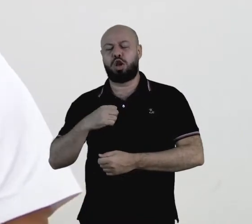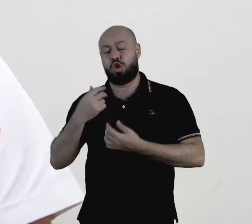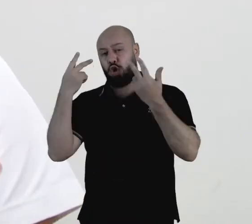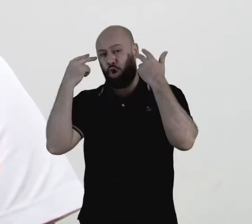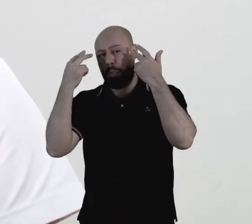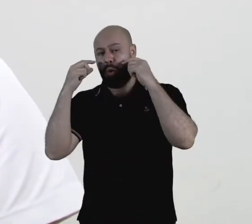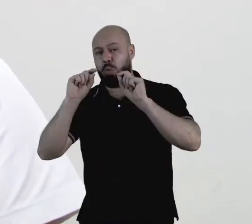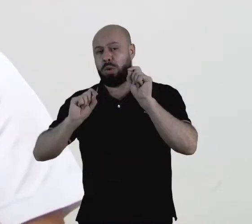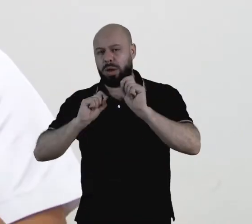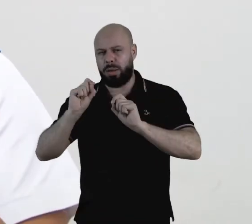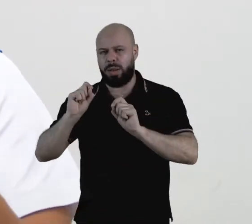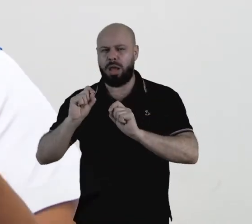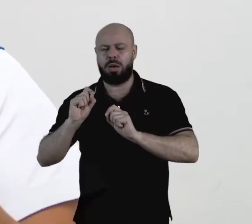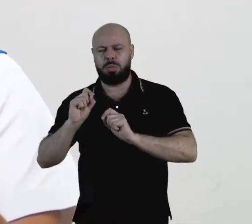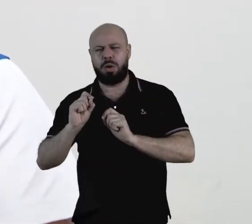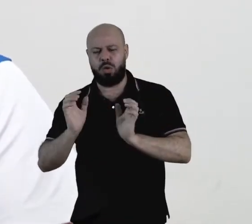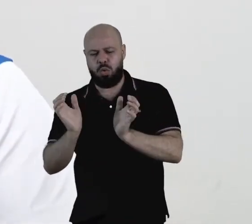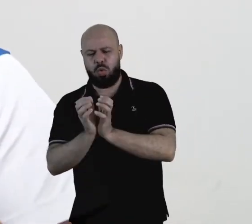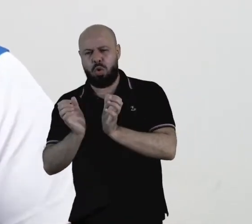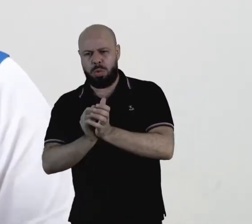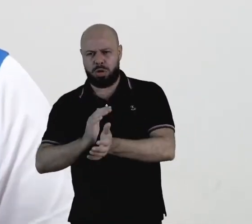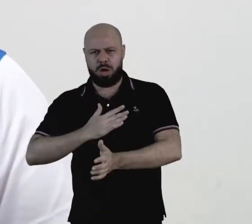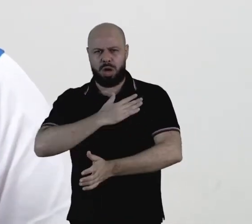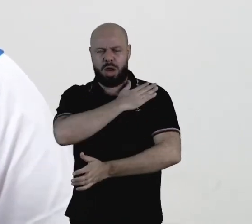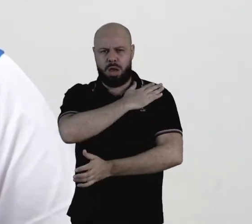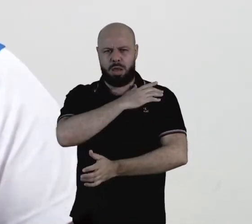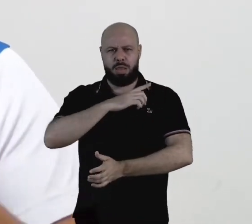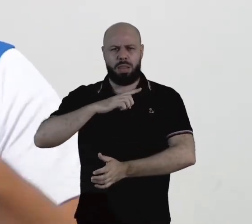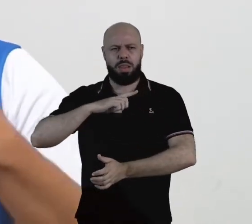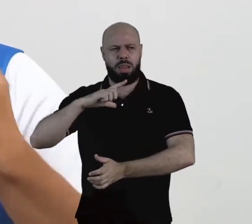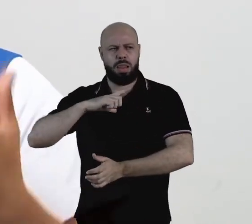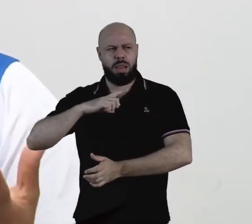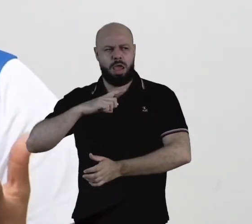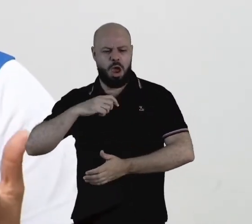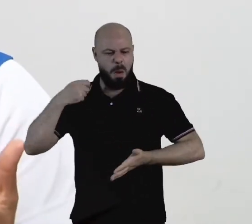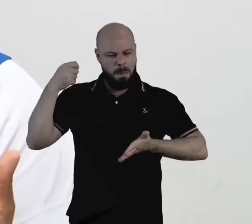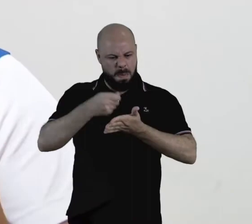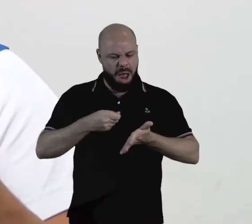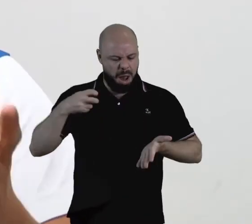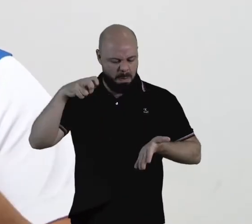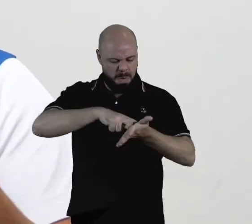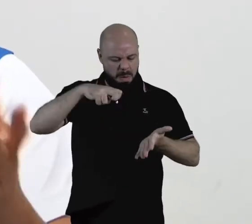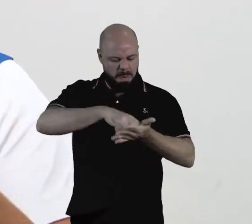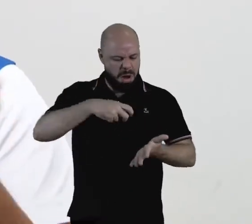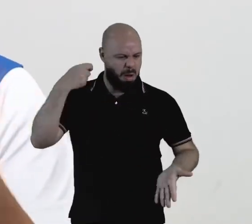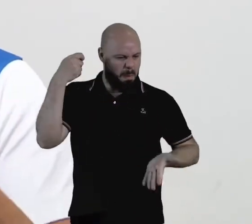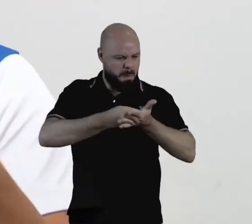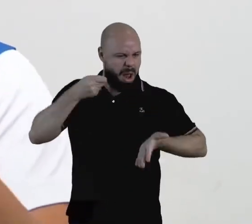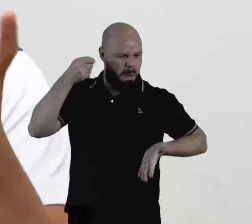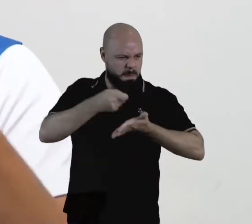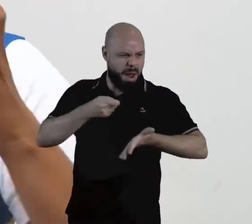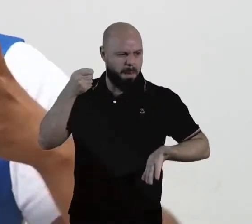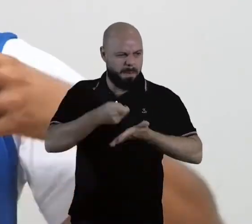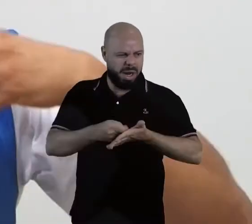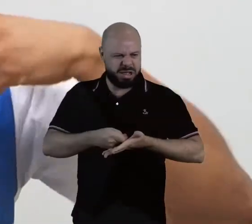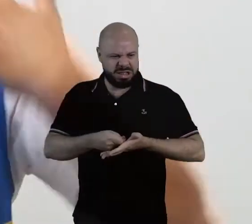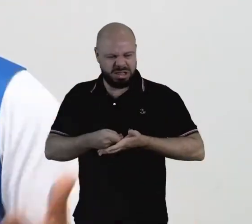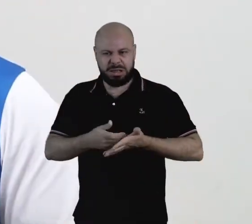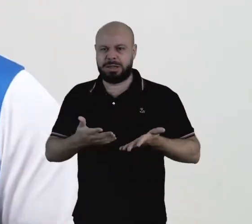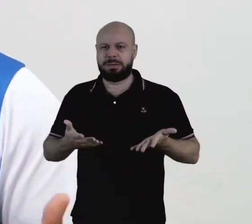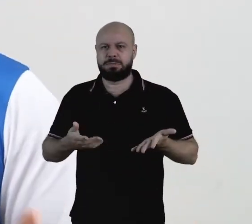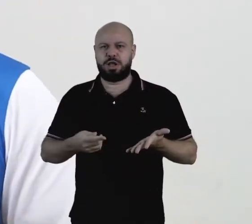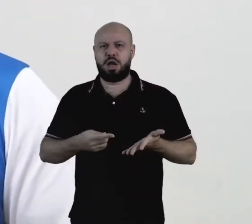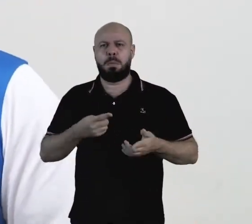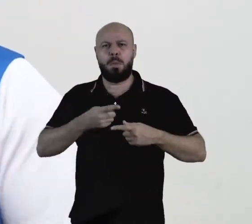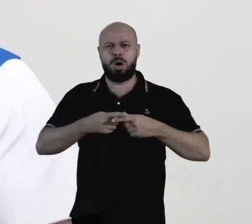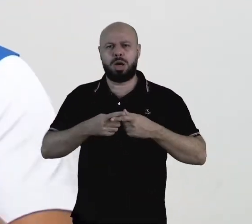membros do exército tivessem punições físicas, castigos físicos, como forma de punir,